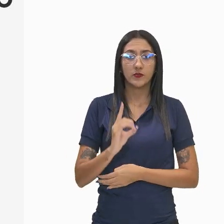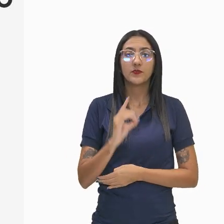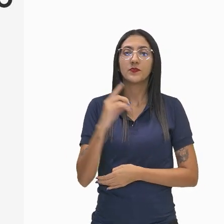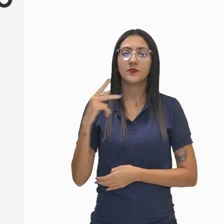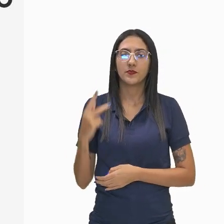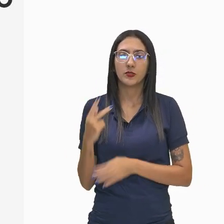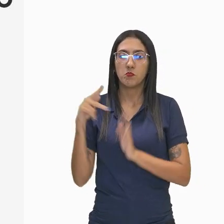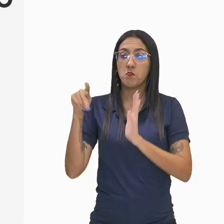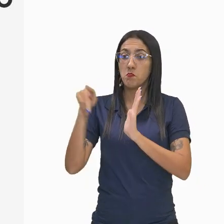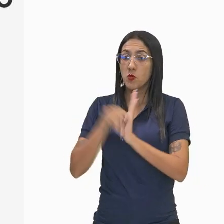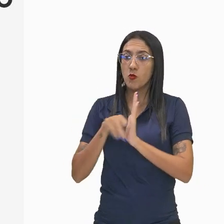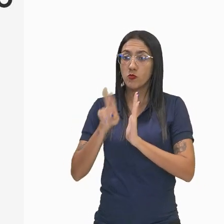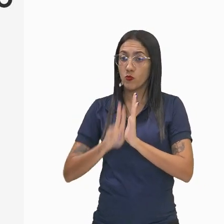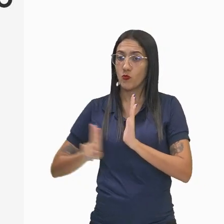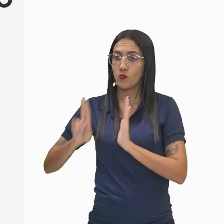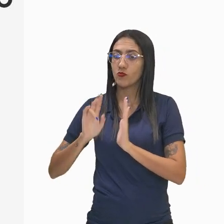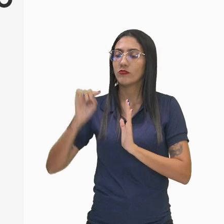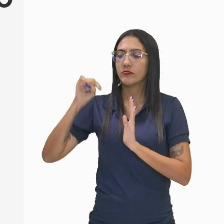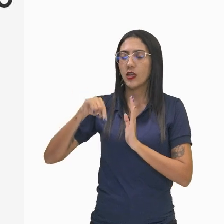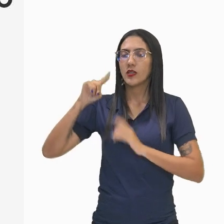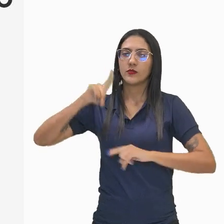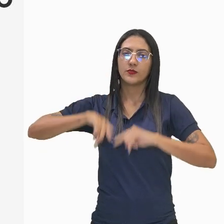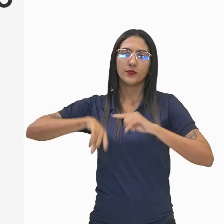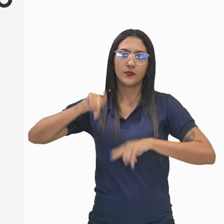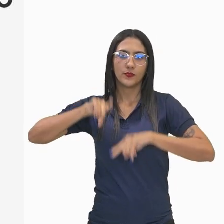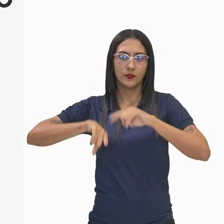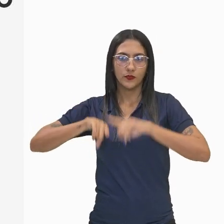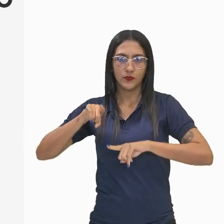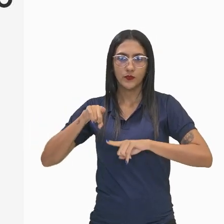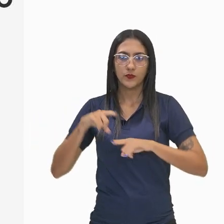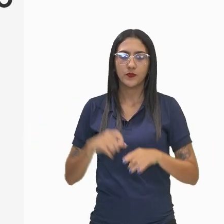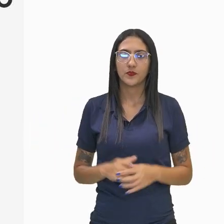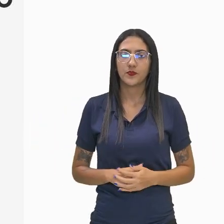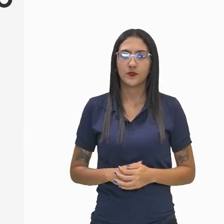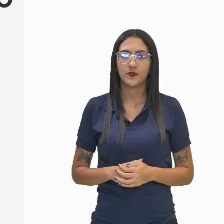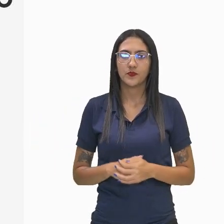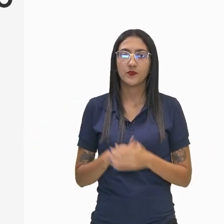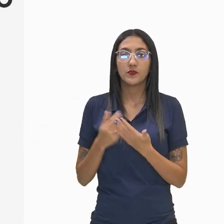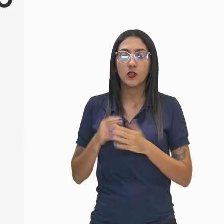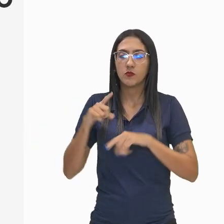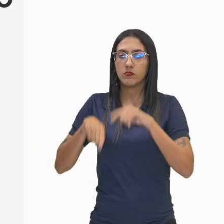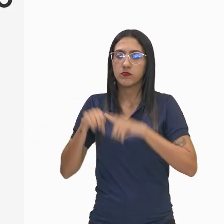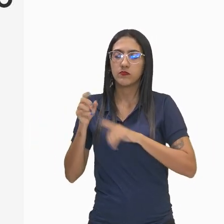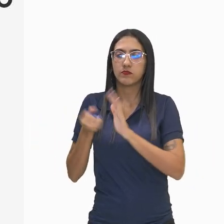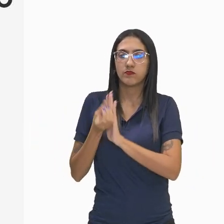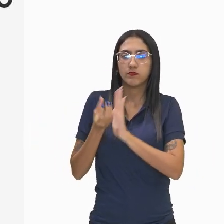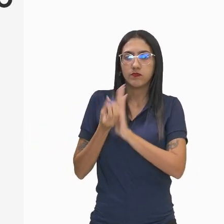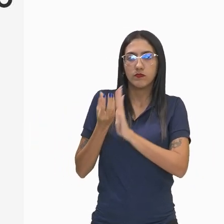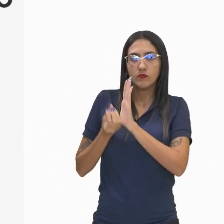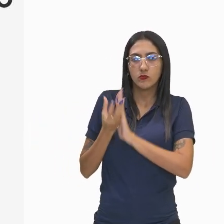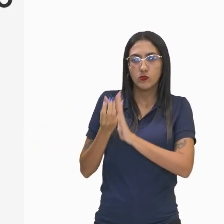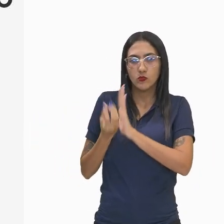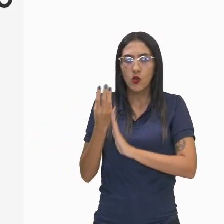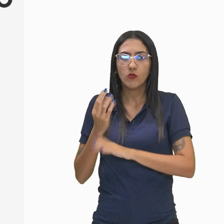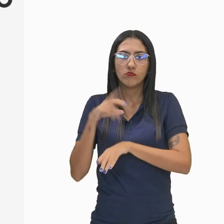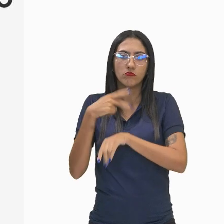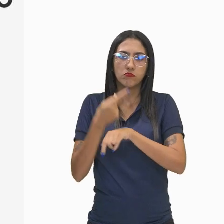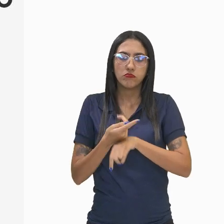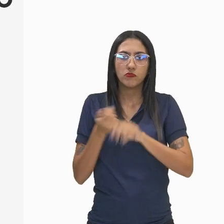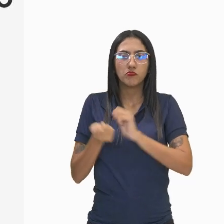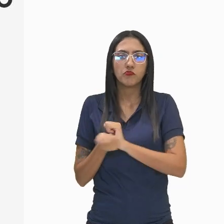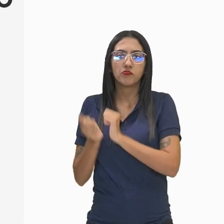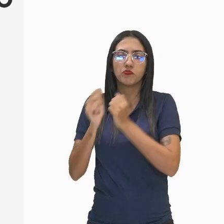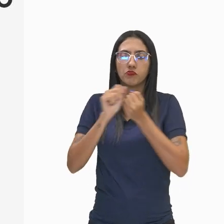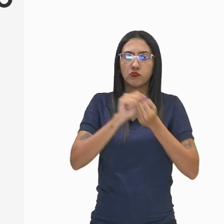para o seu funcionamento. Então o gerador produz uma força eletromotriz, passa para o receptor, ele